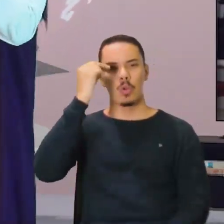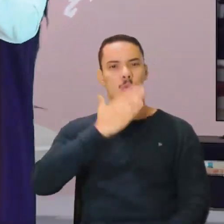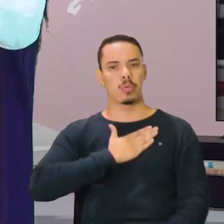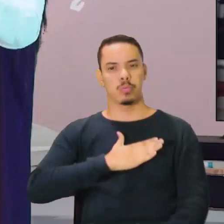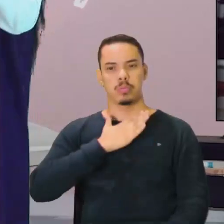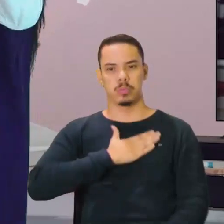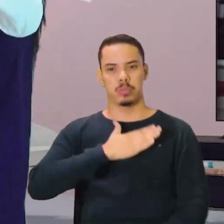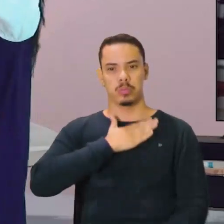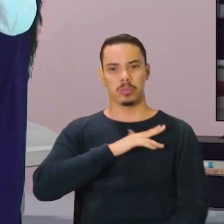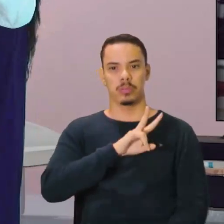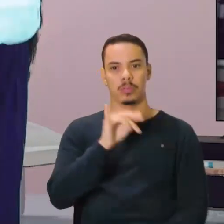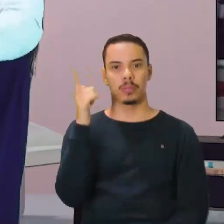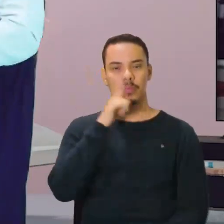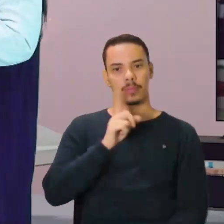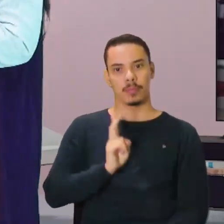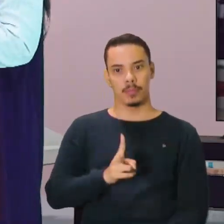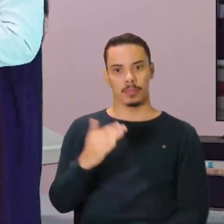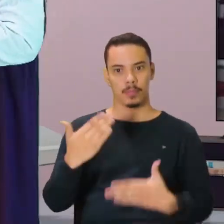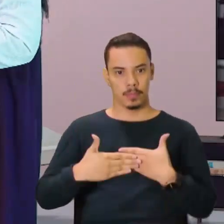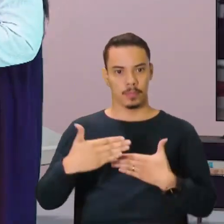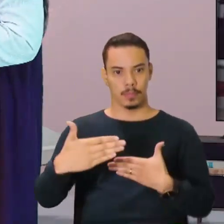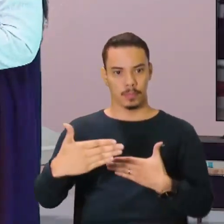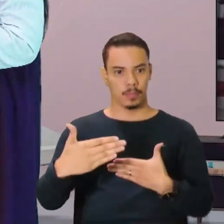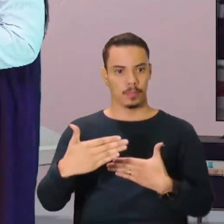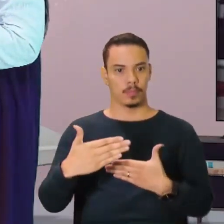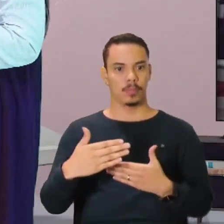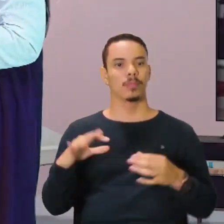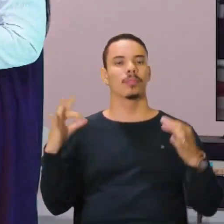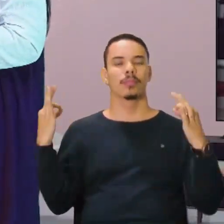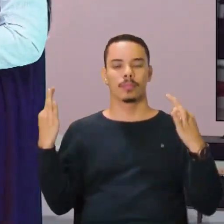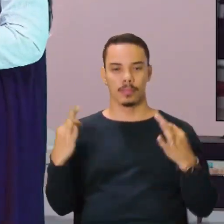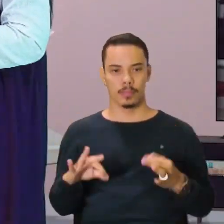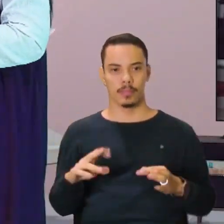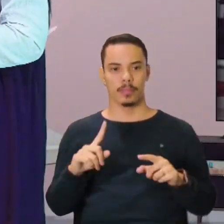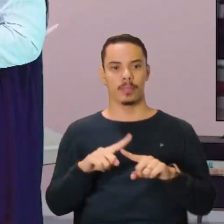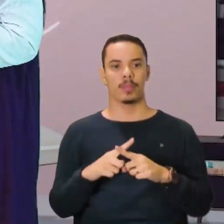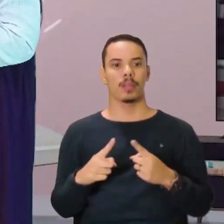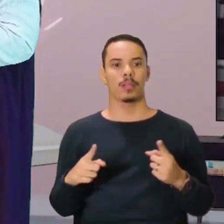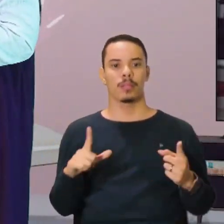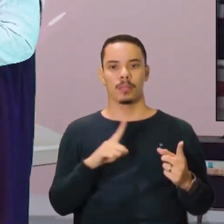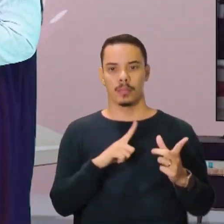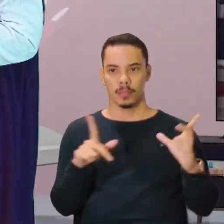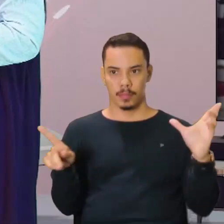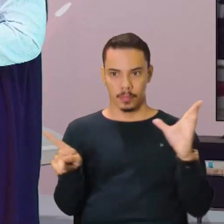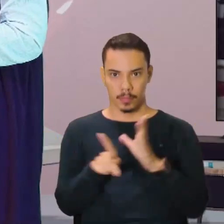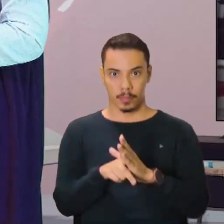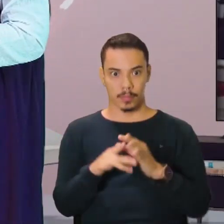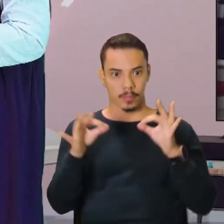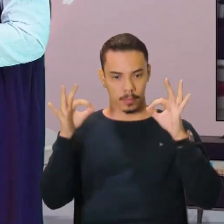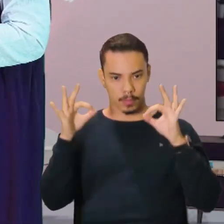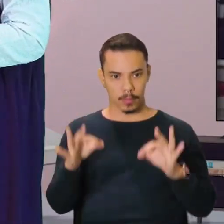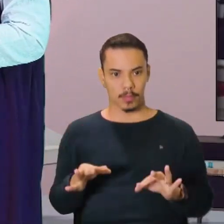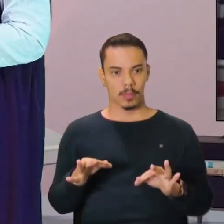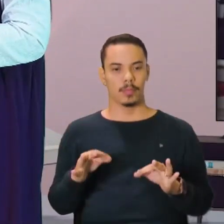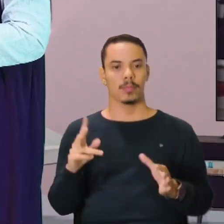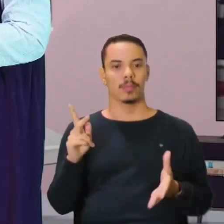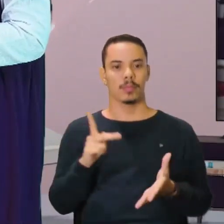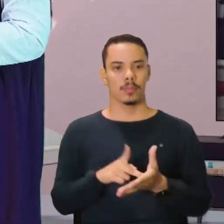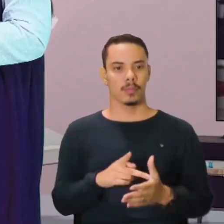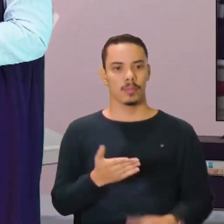para continuar agora, daqui para frente? Com certeza, mas para ter aquela afirmação